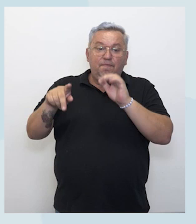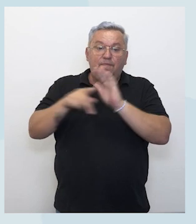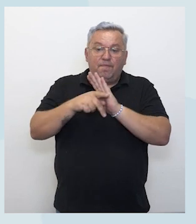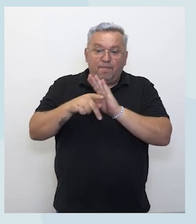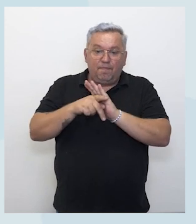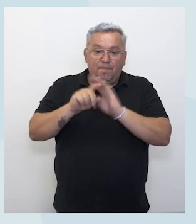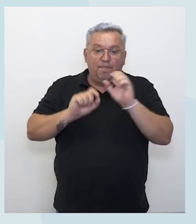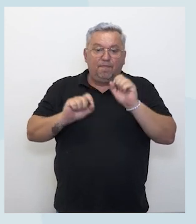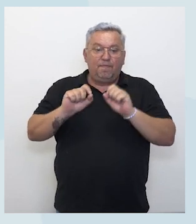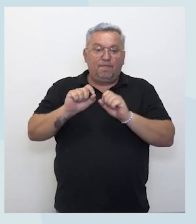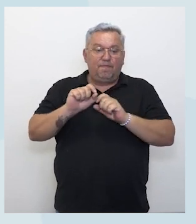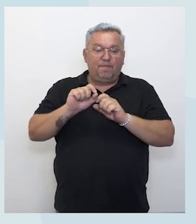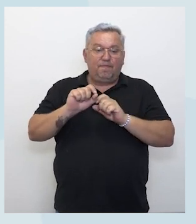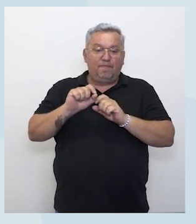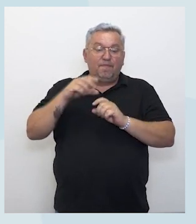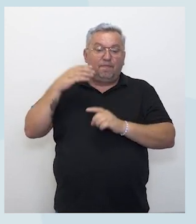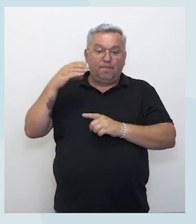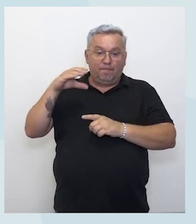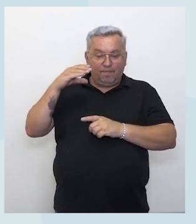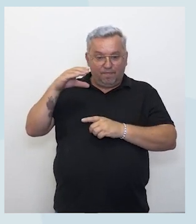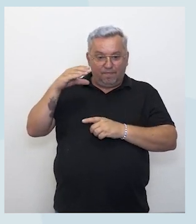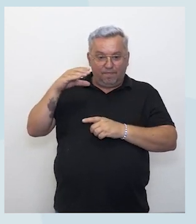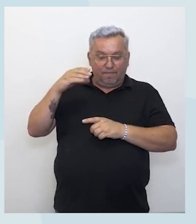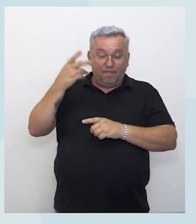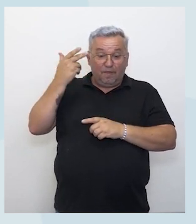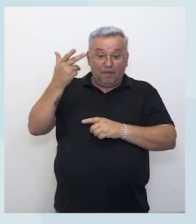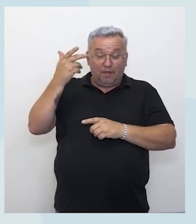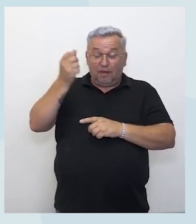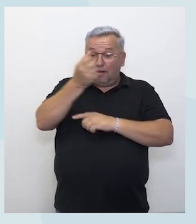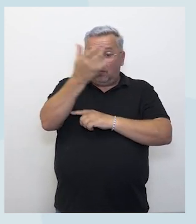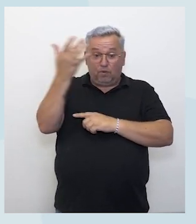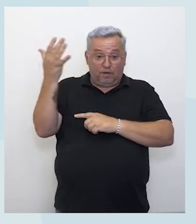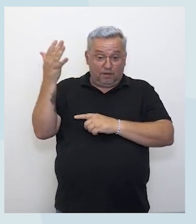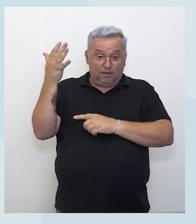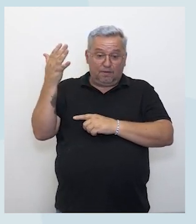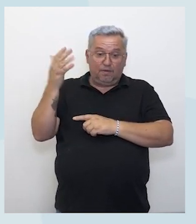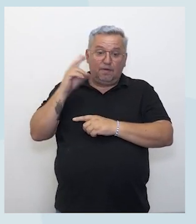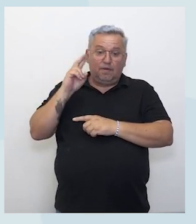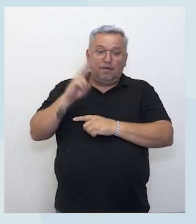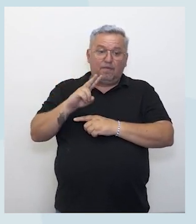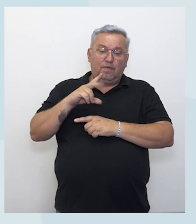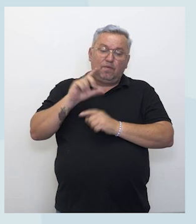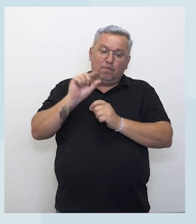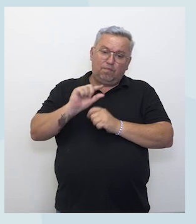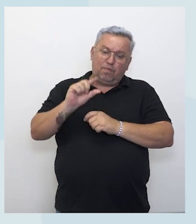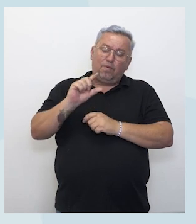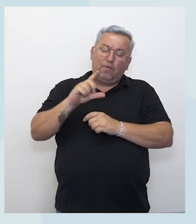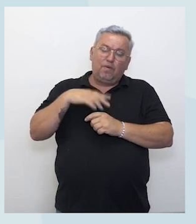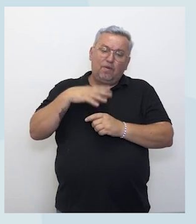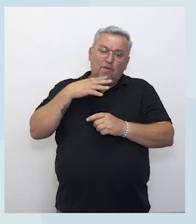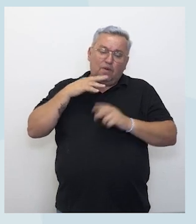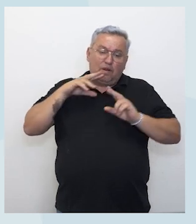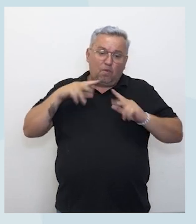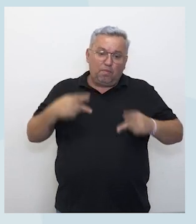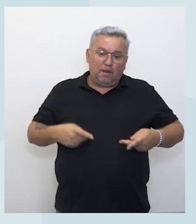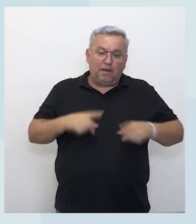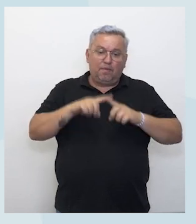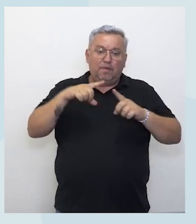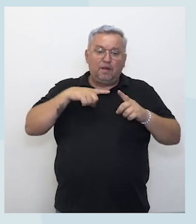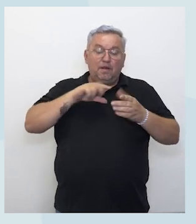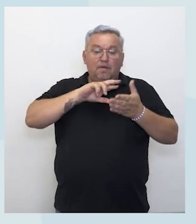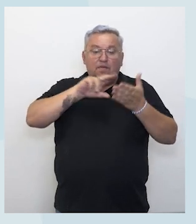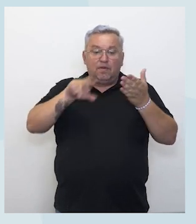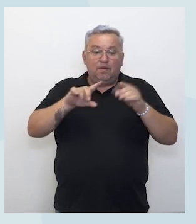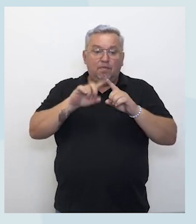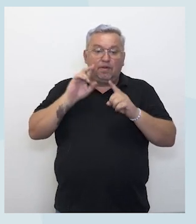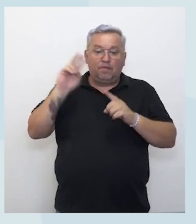científico das ciências, vamos dizer, da natureza ali. É claro que a gente bebe um pouco dessa água nas ciências humanas, mas existem algumas diferenças.